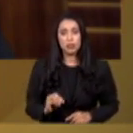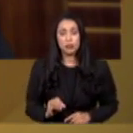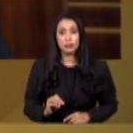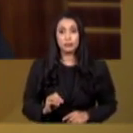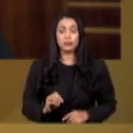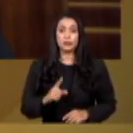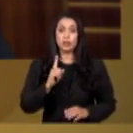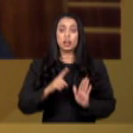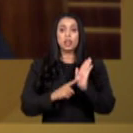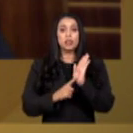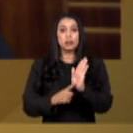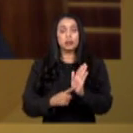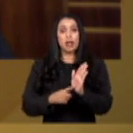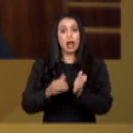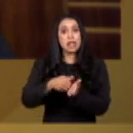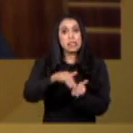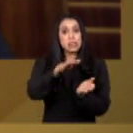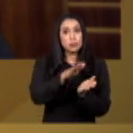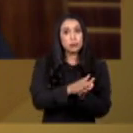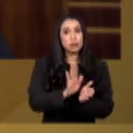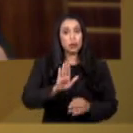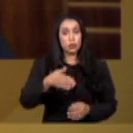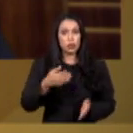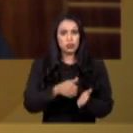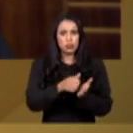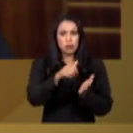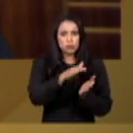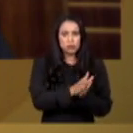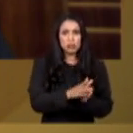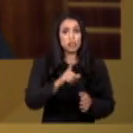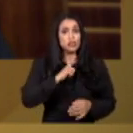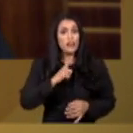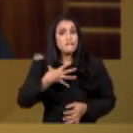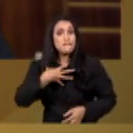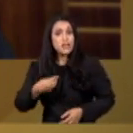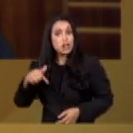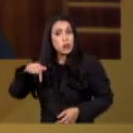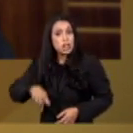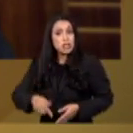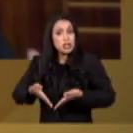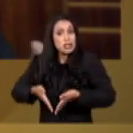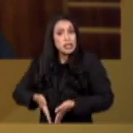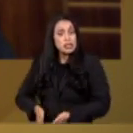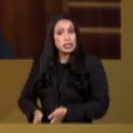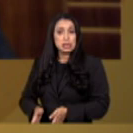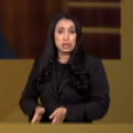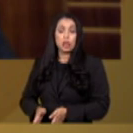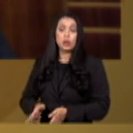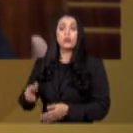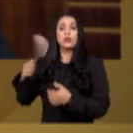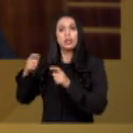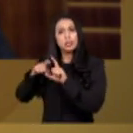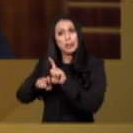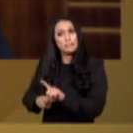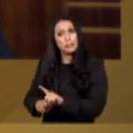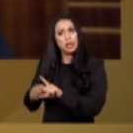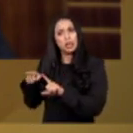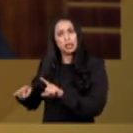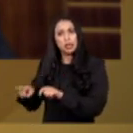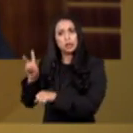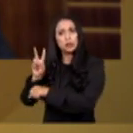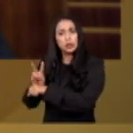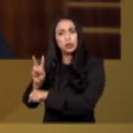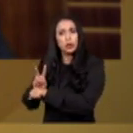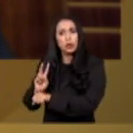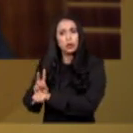não se considerar a expulsão ou não expulsando tiver tudo brasileiro que sua guarda e dependência econômica um